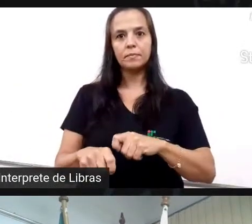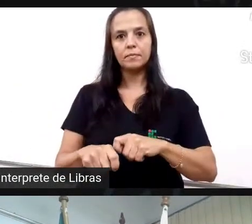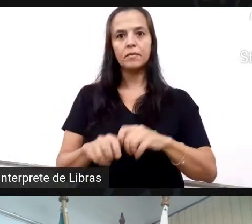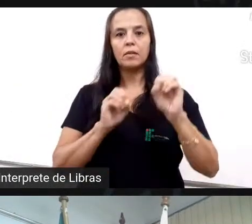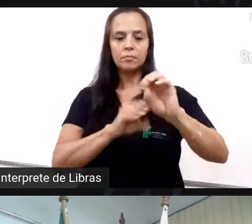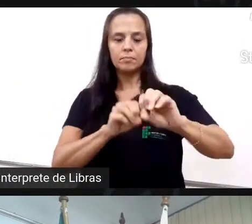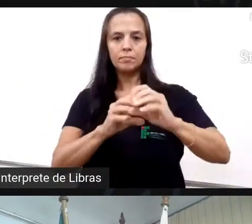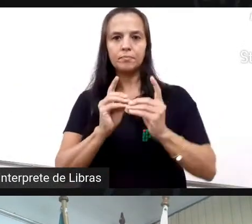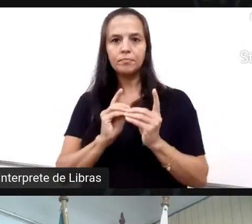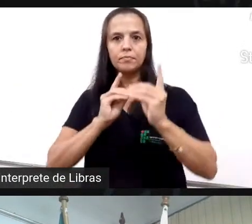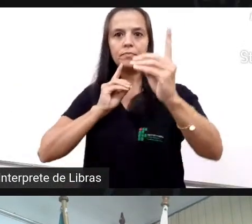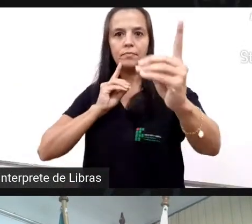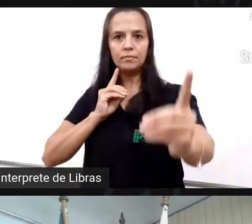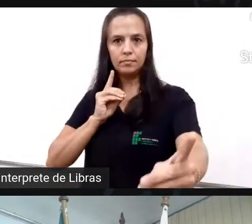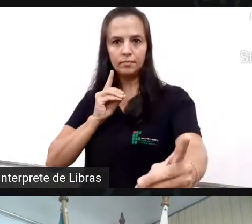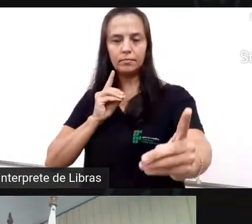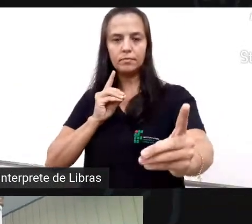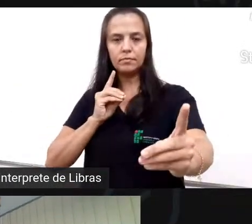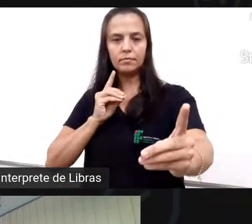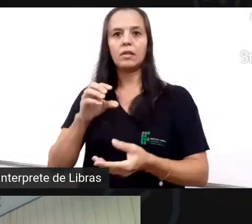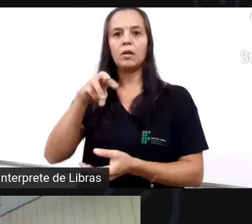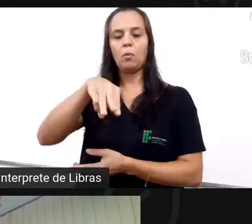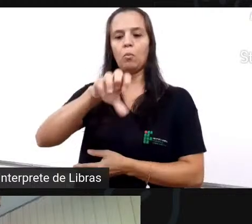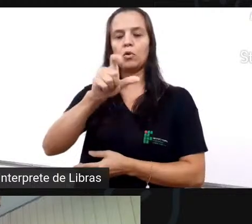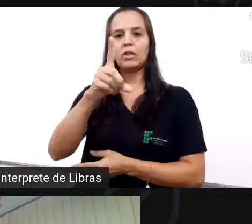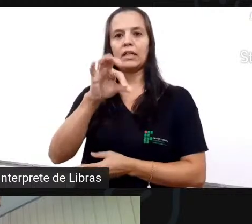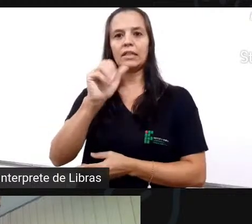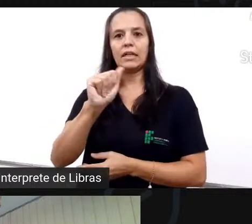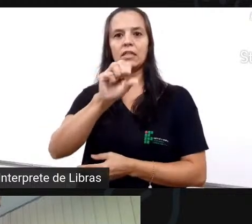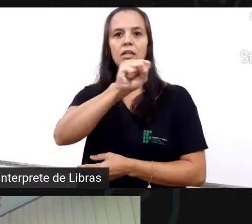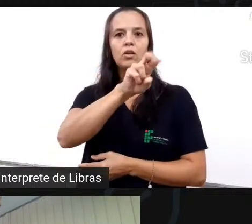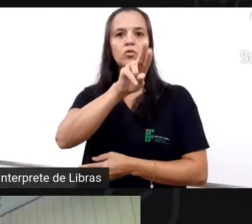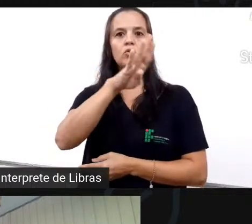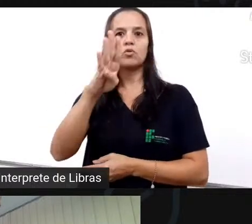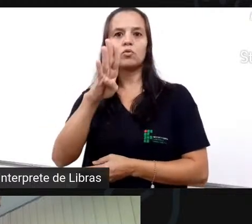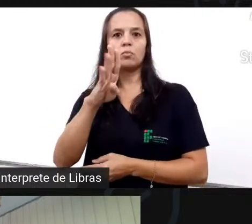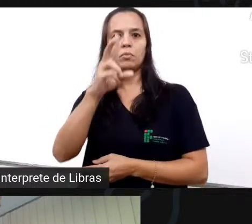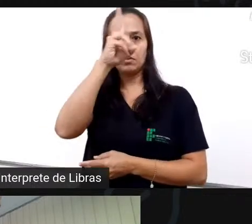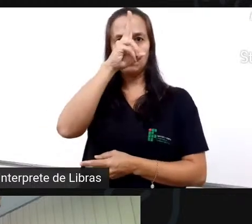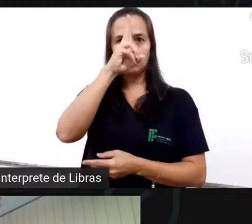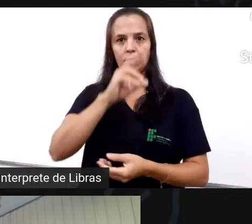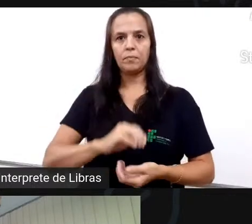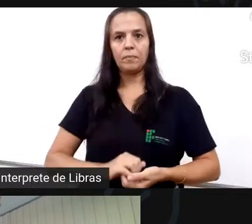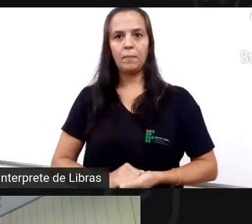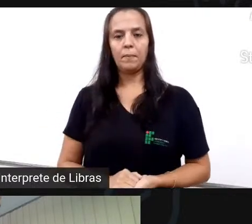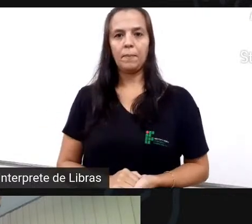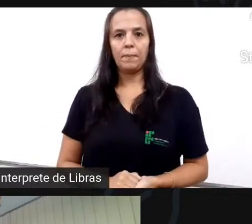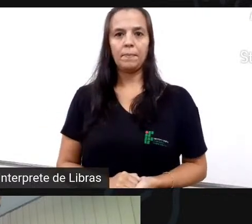à distância na modalidade subsequente ao ensino médio.